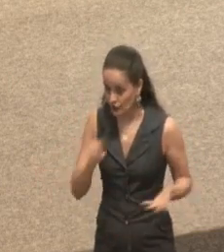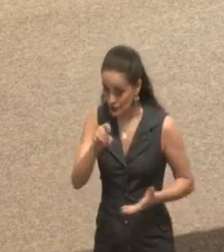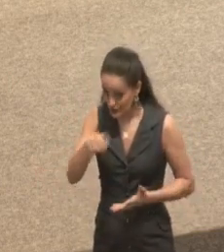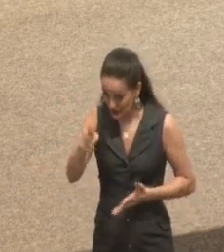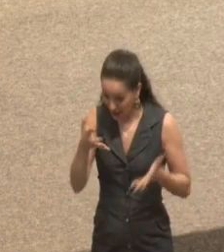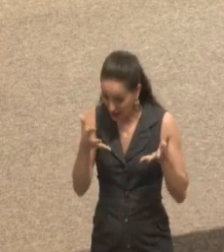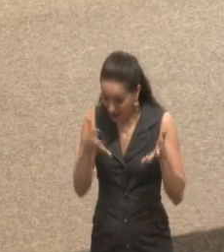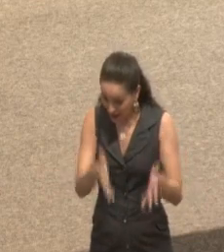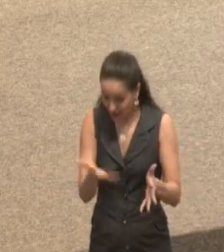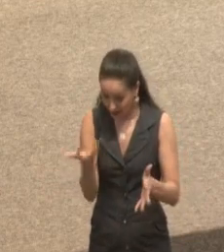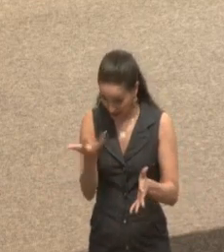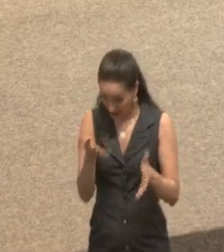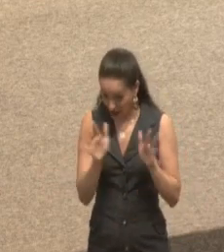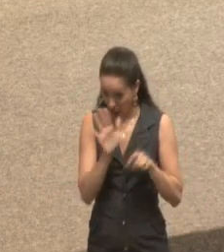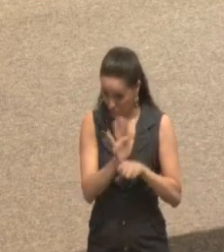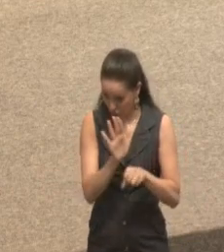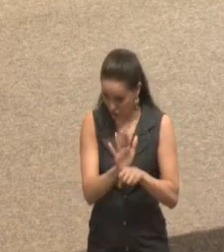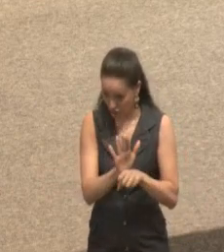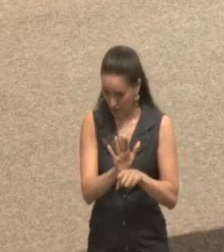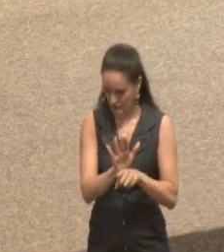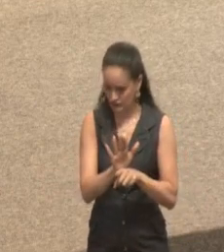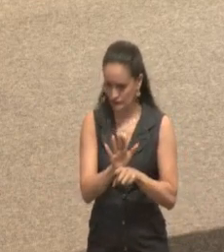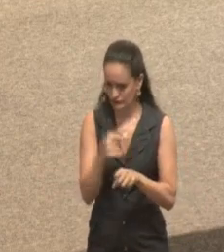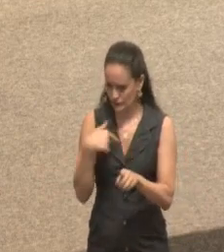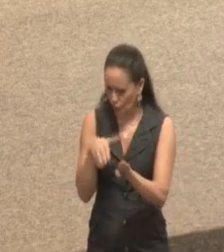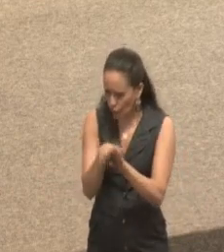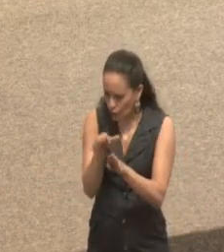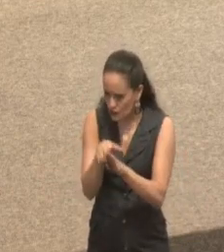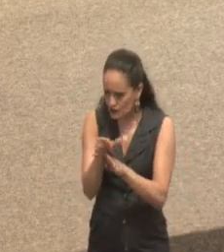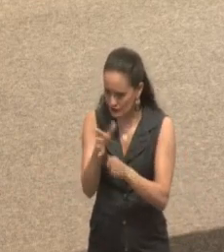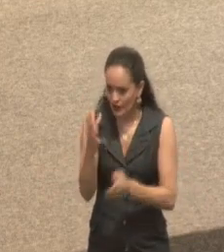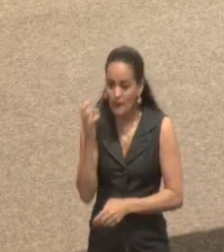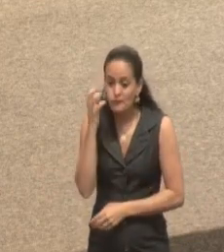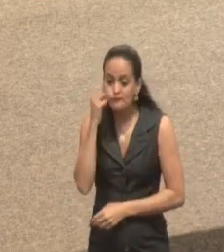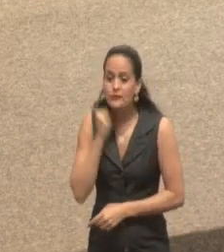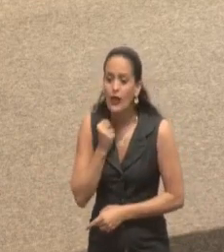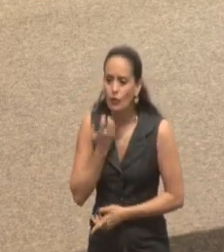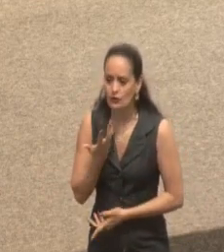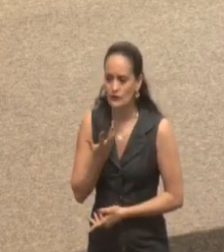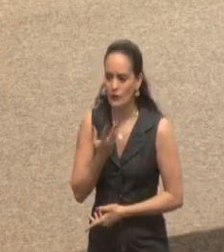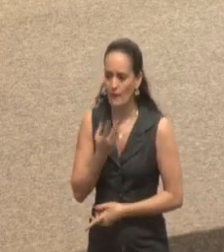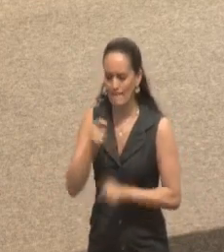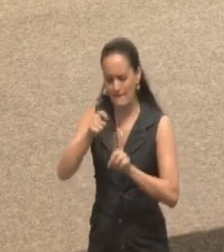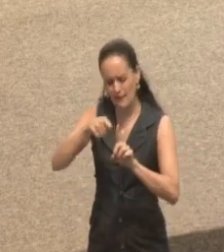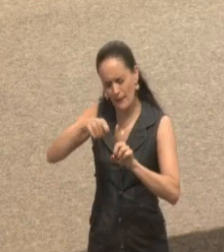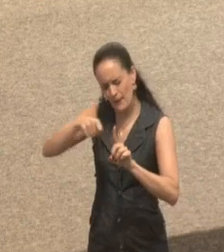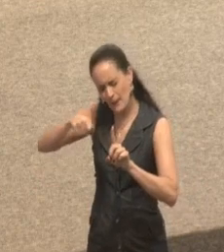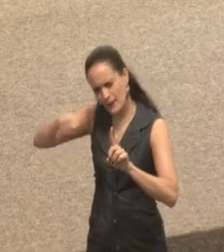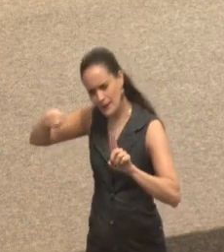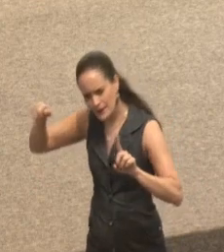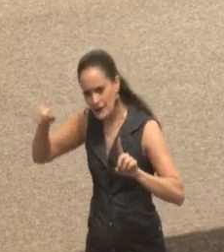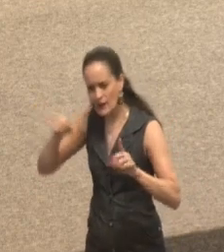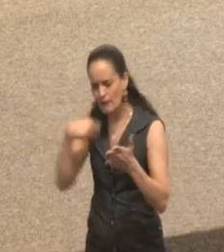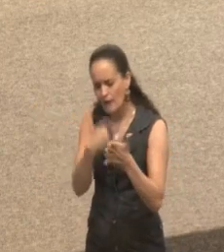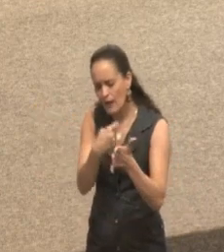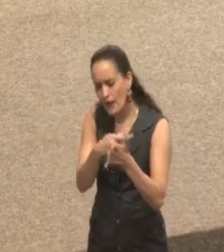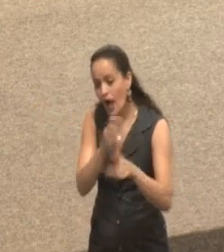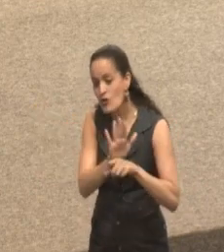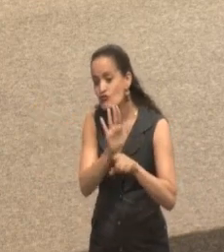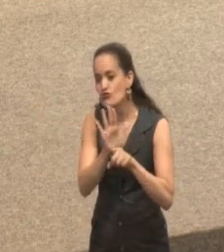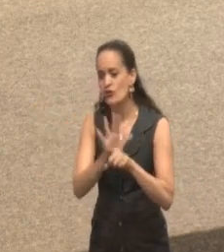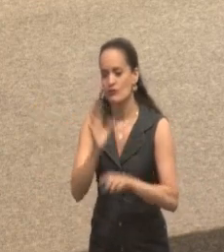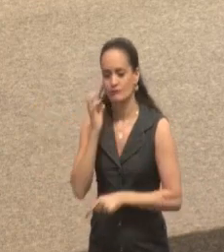disso, eu lhe aconselho, faça um PAN, faça uma adoção missionária, mensalmente contribua com esse